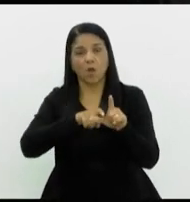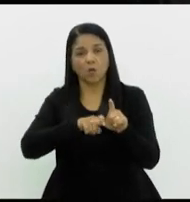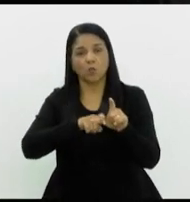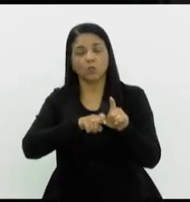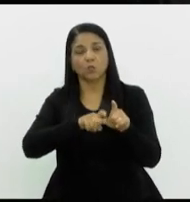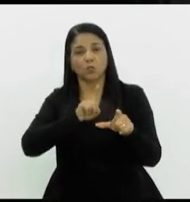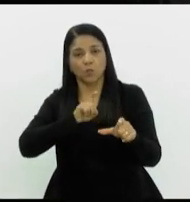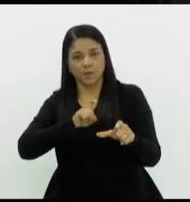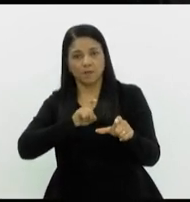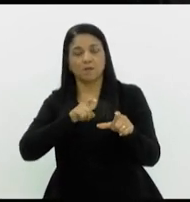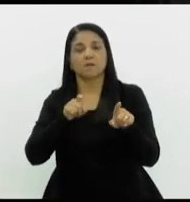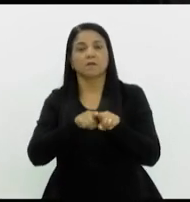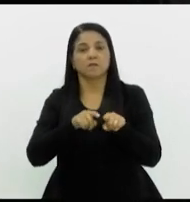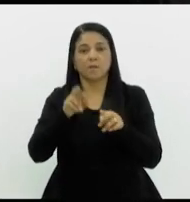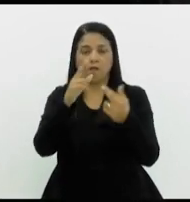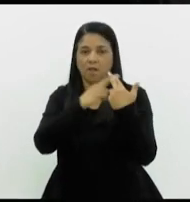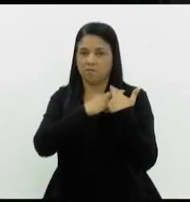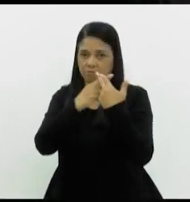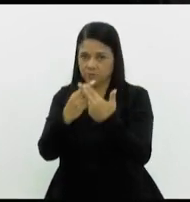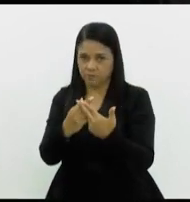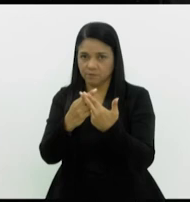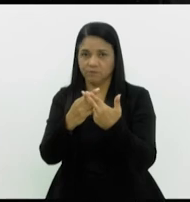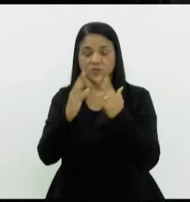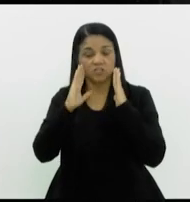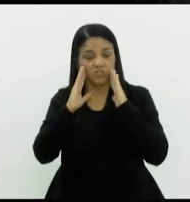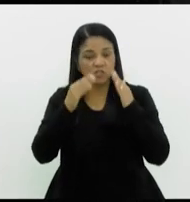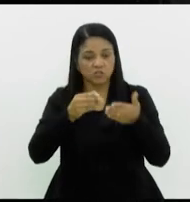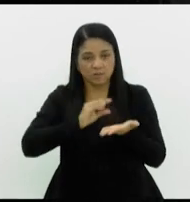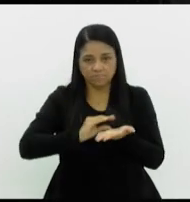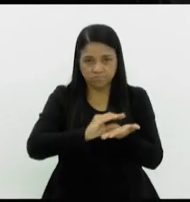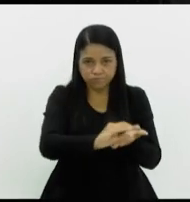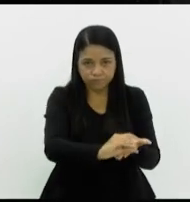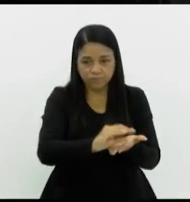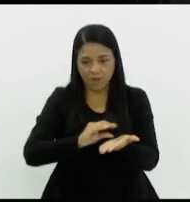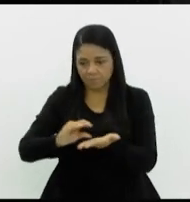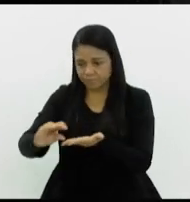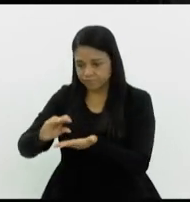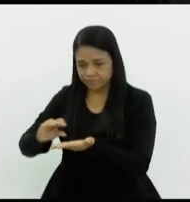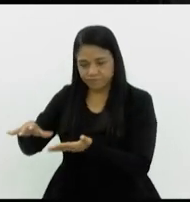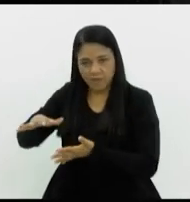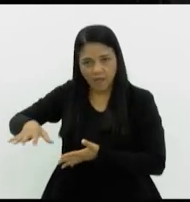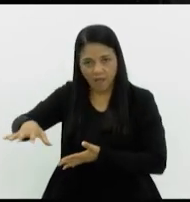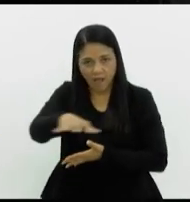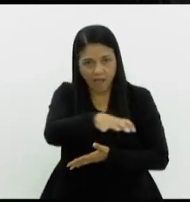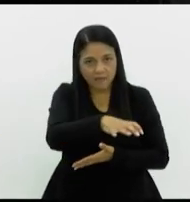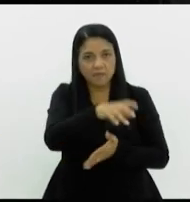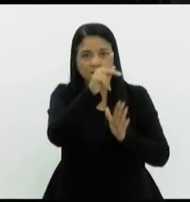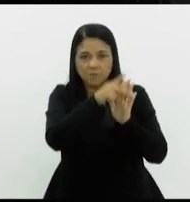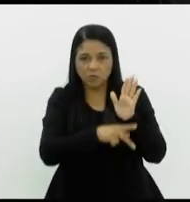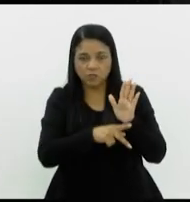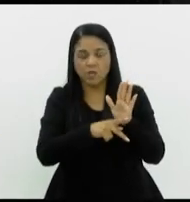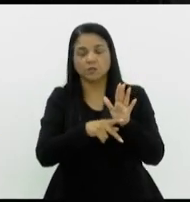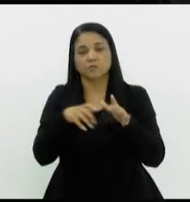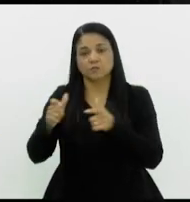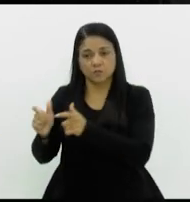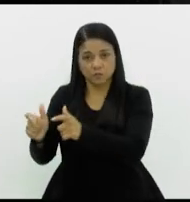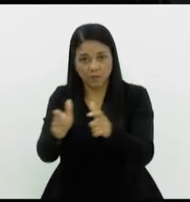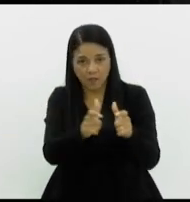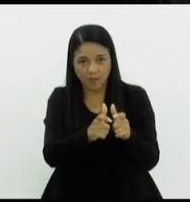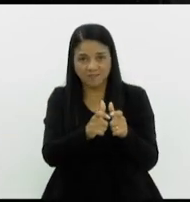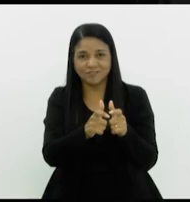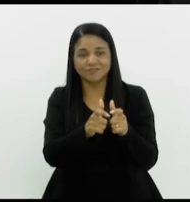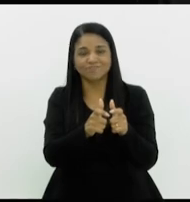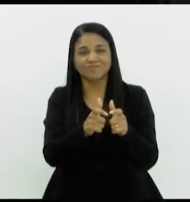e responsabilidade, direcionando recursos para áreas, projetos e localidades que muitas vezes